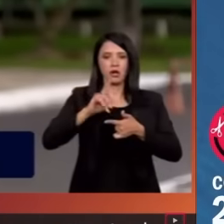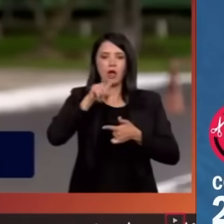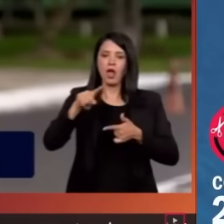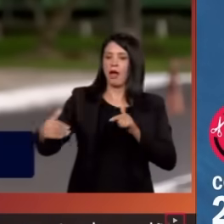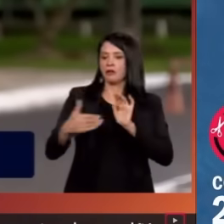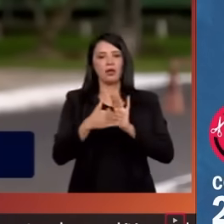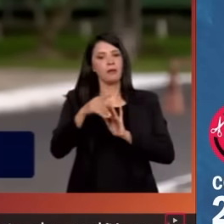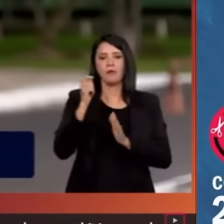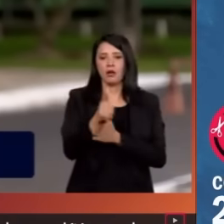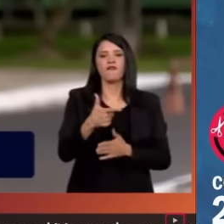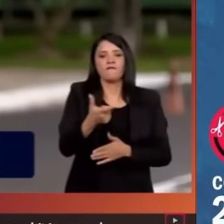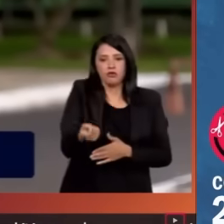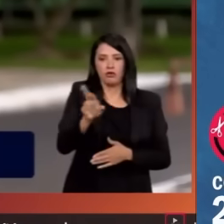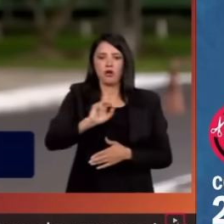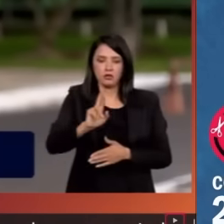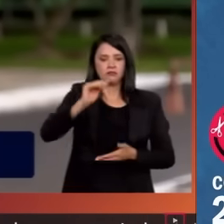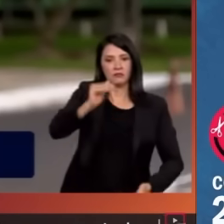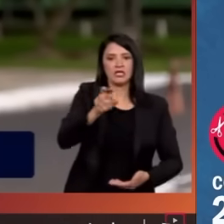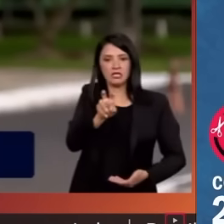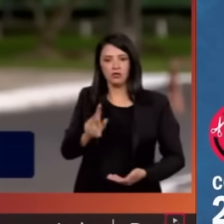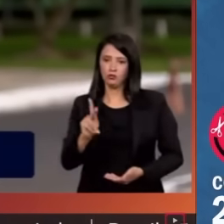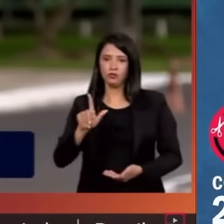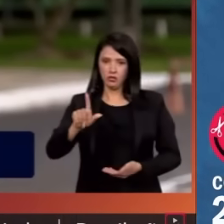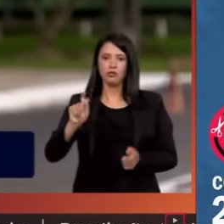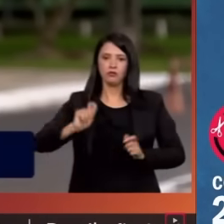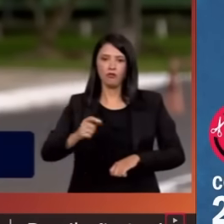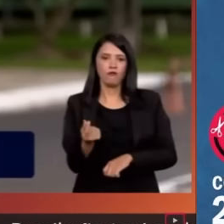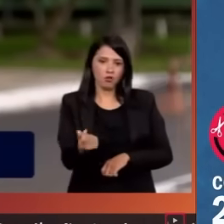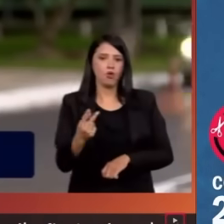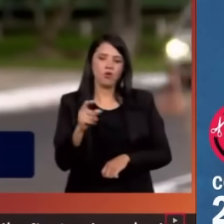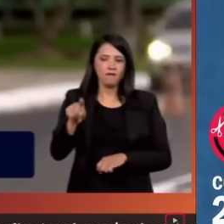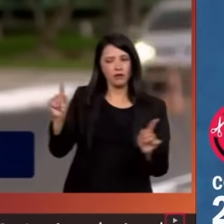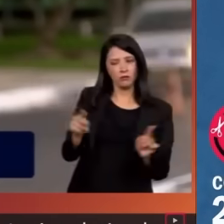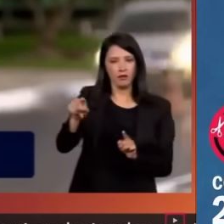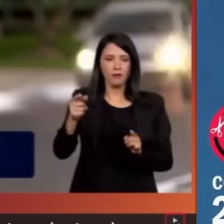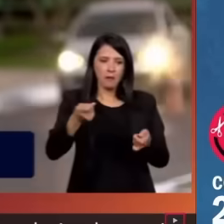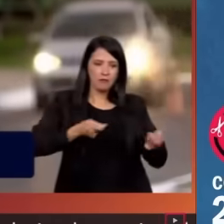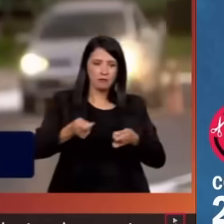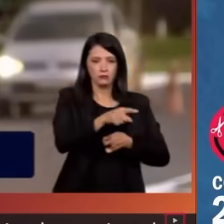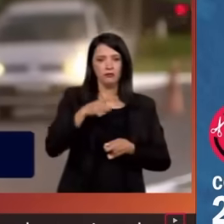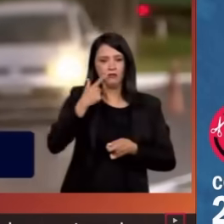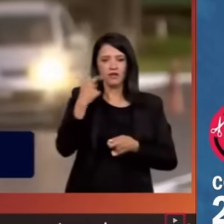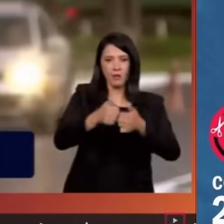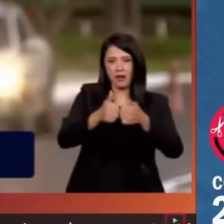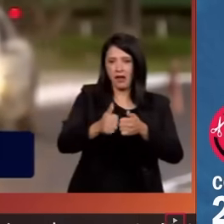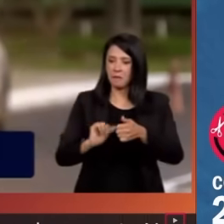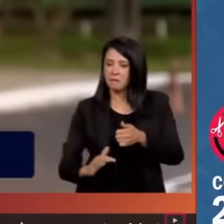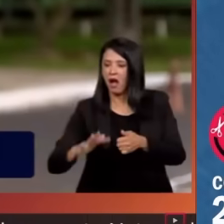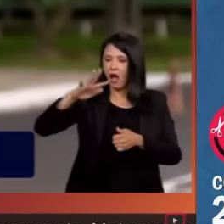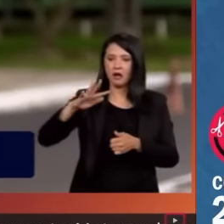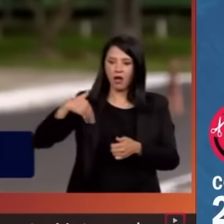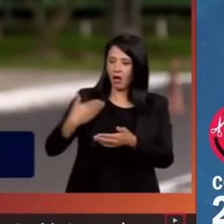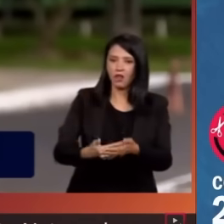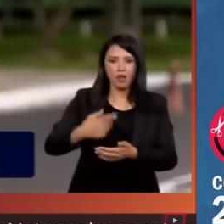2 para o pacote de 5 kg o governo explica que a medida vai diminuir a especulação do mercado de arroz que fez o produto ficar mais caro